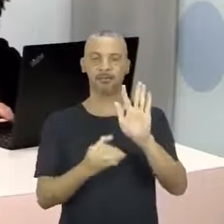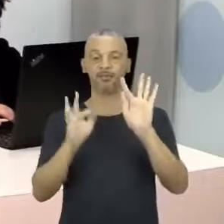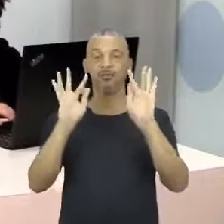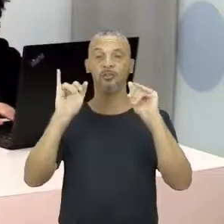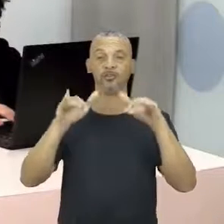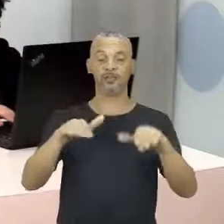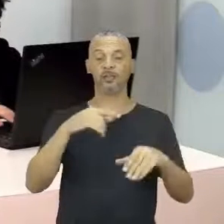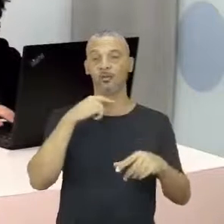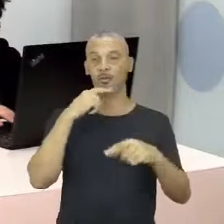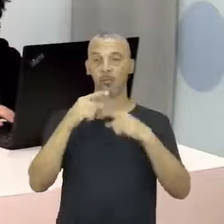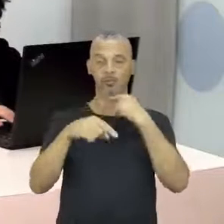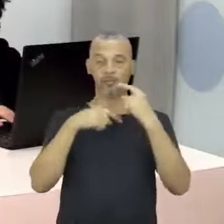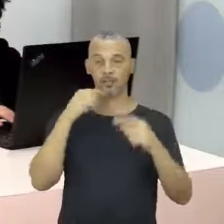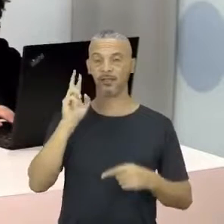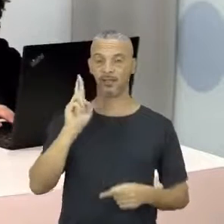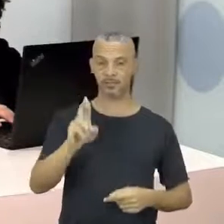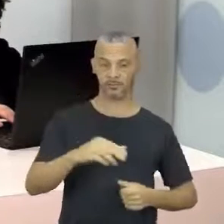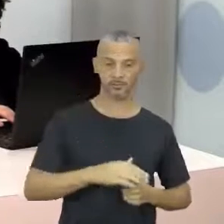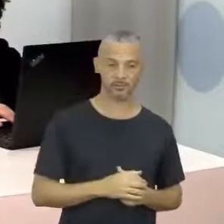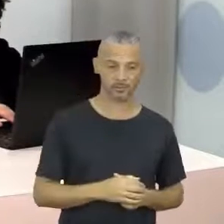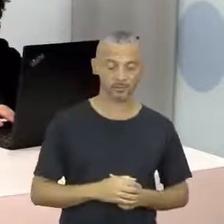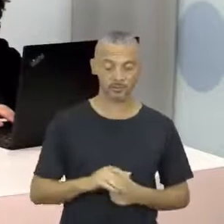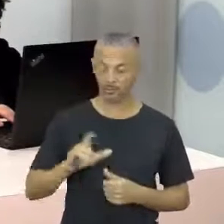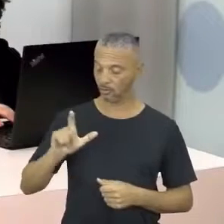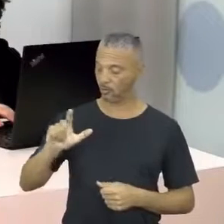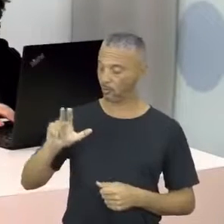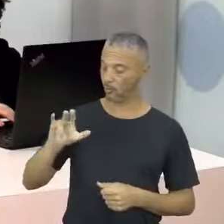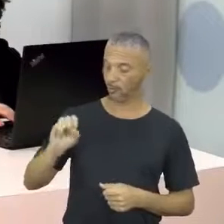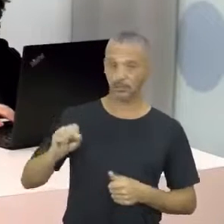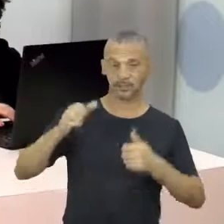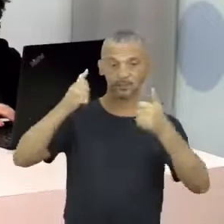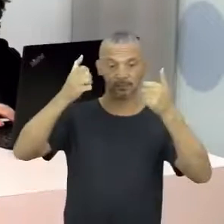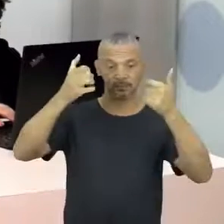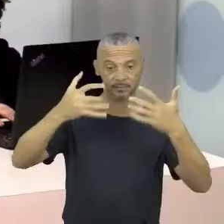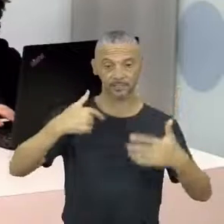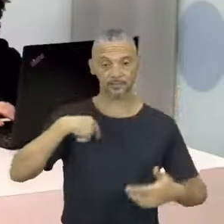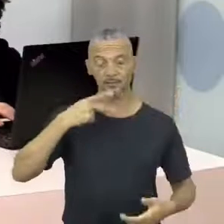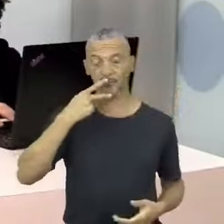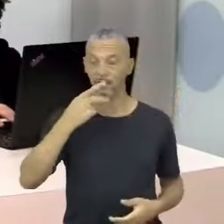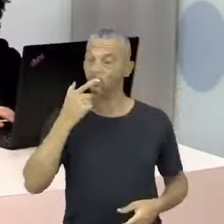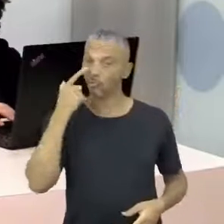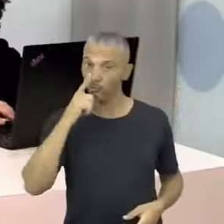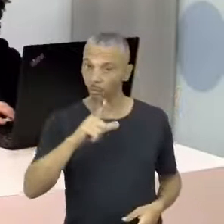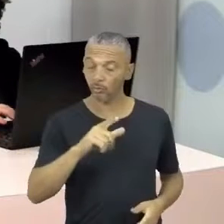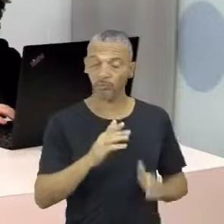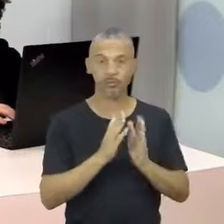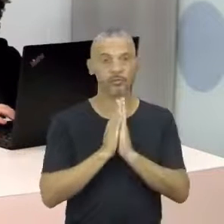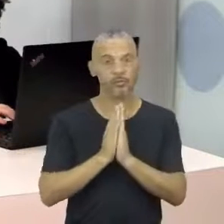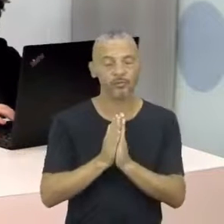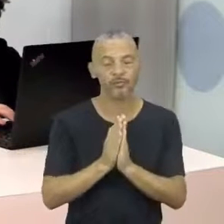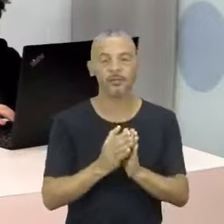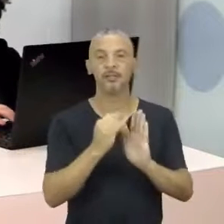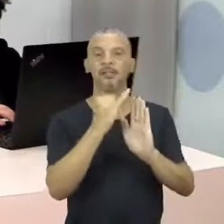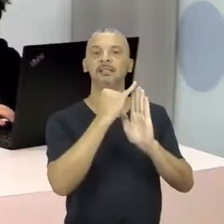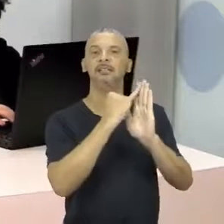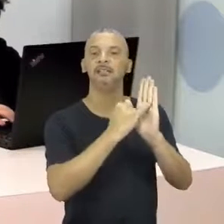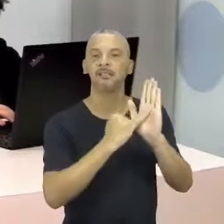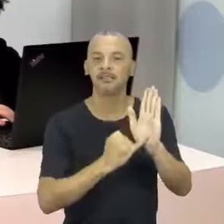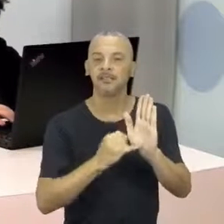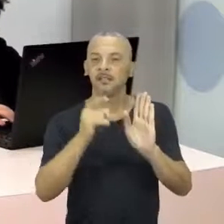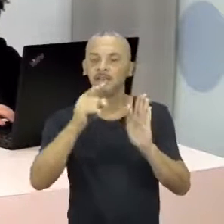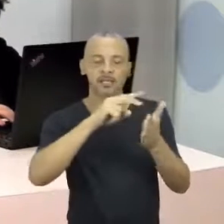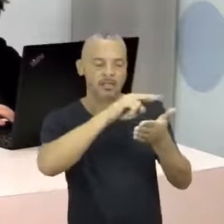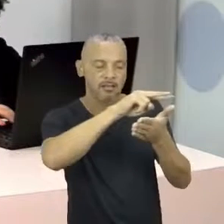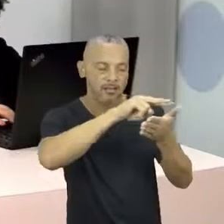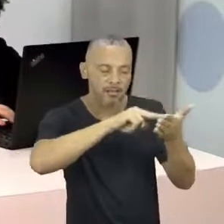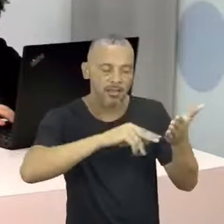dúvidas. Aí, aquele pedido que o Luiz reforçou, e eu falo também, faça a sua inscrição com calma,